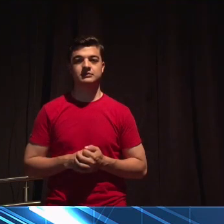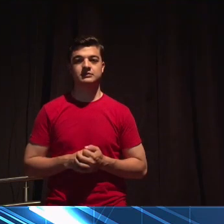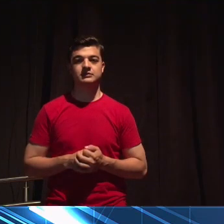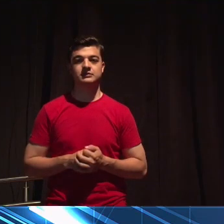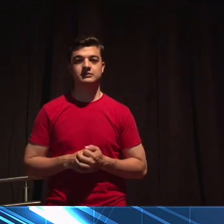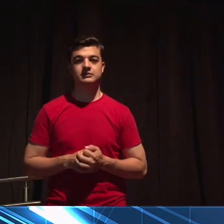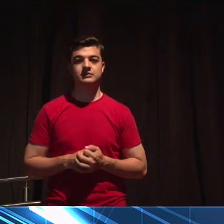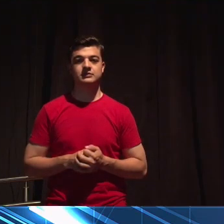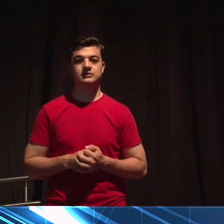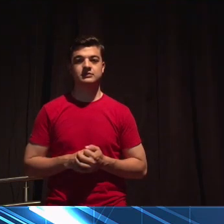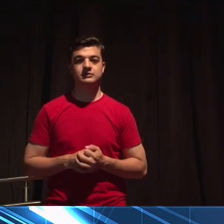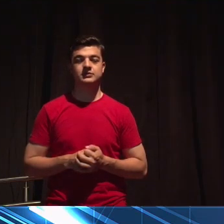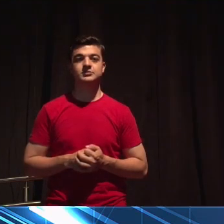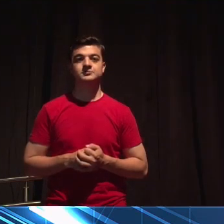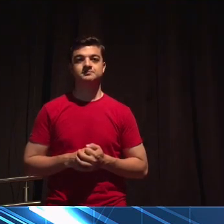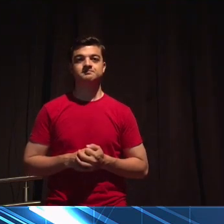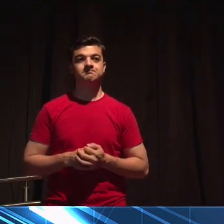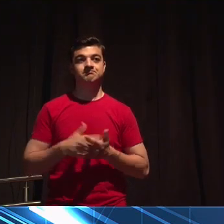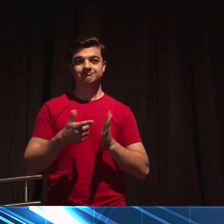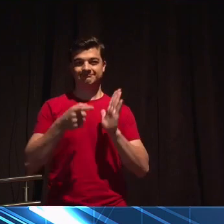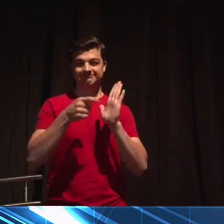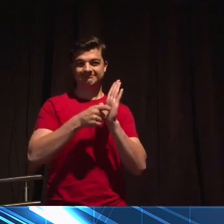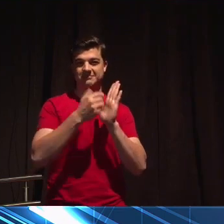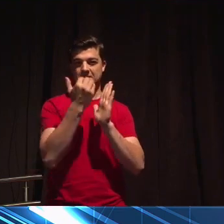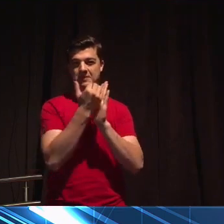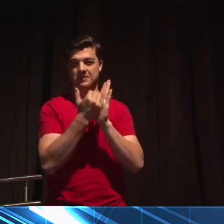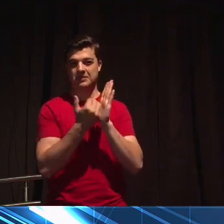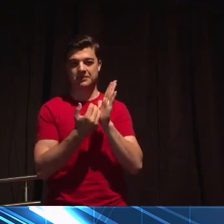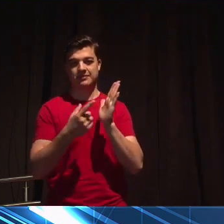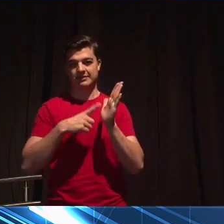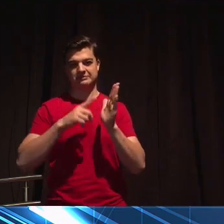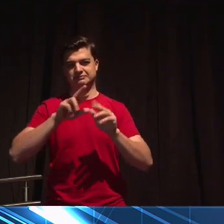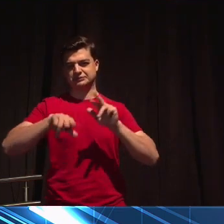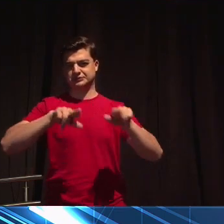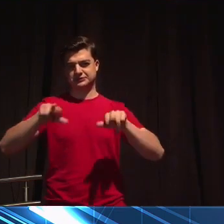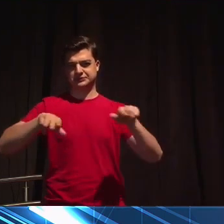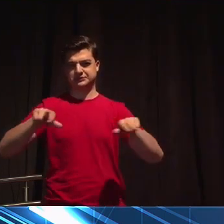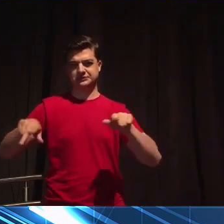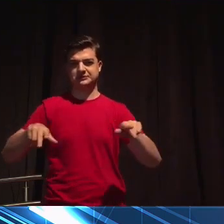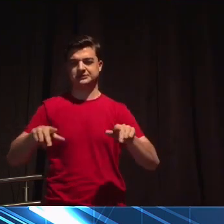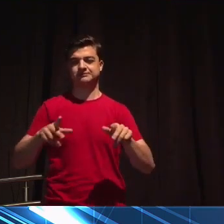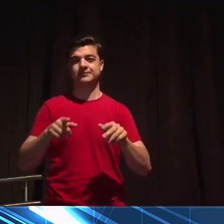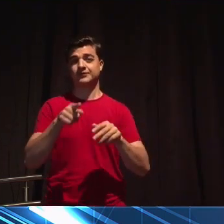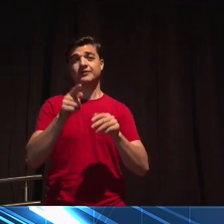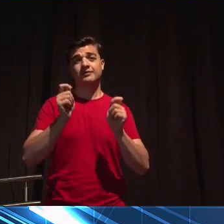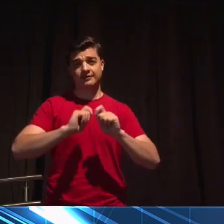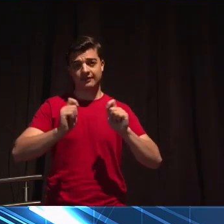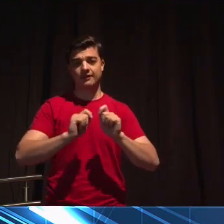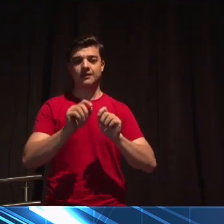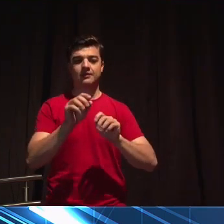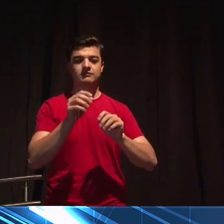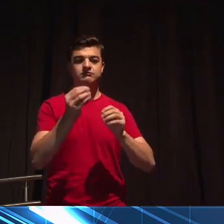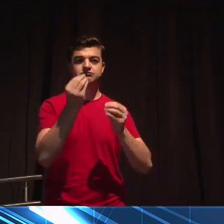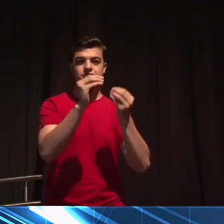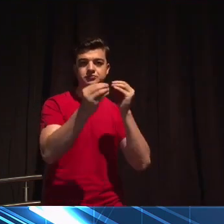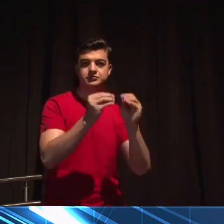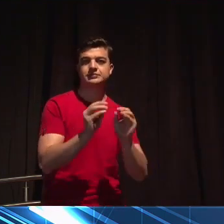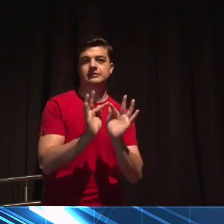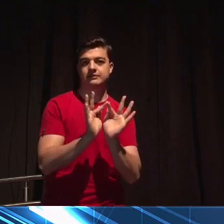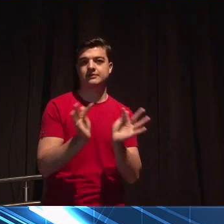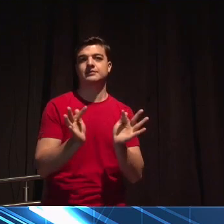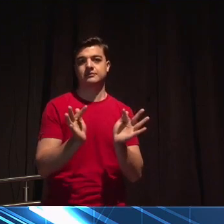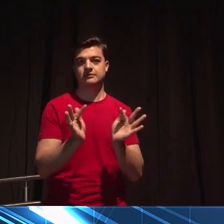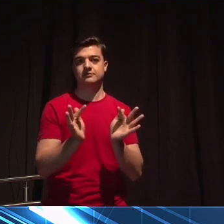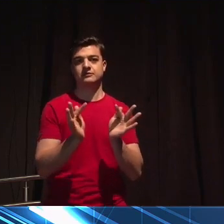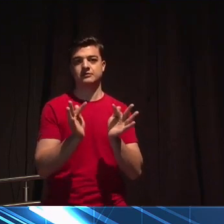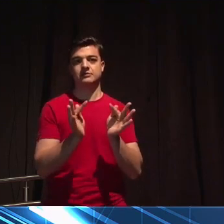mágico ali. Mas é muito simples de mover entre codebase, é muito simples de fazer as coisas. Então, é o que nos permitiu